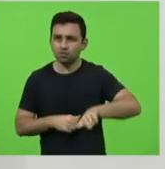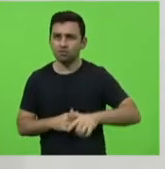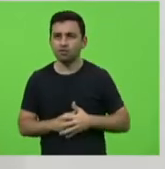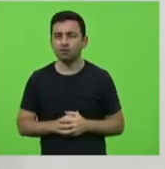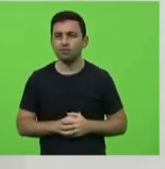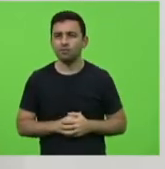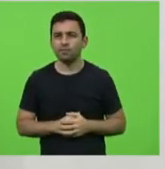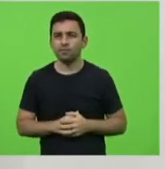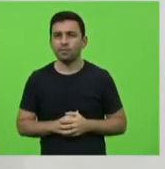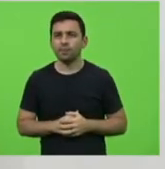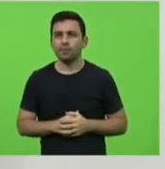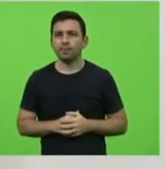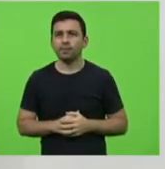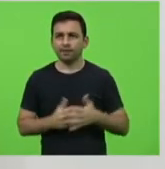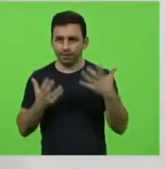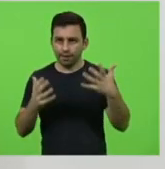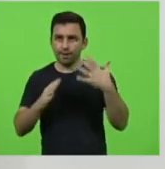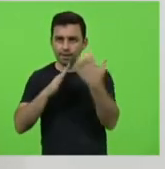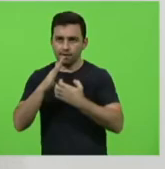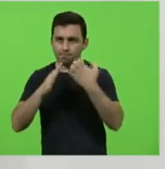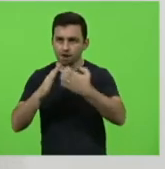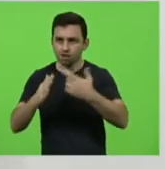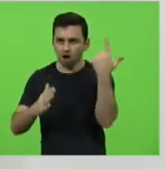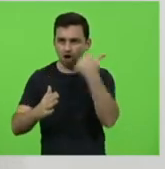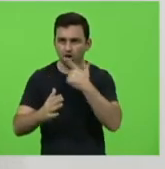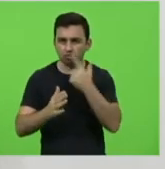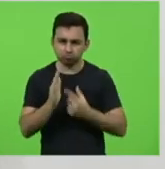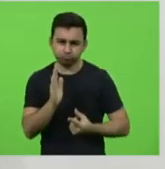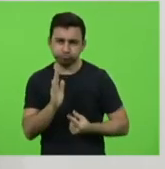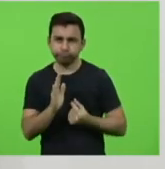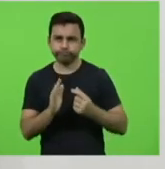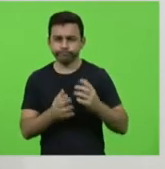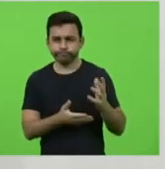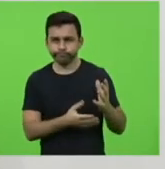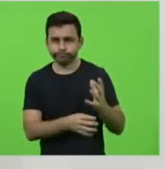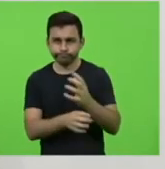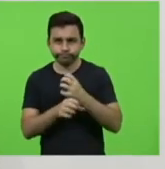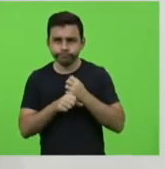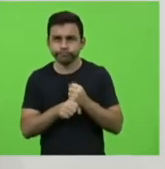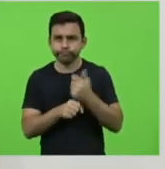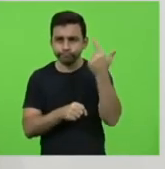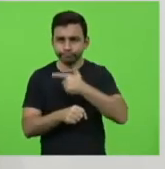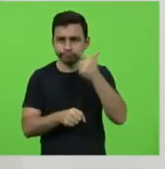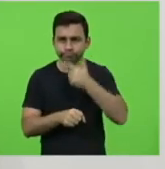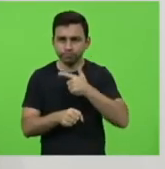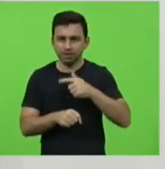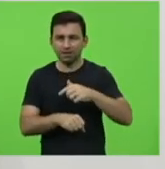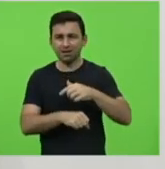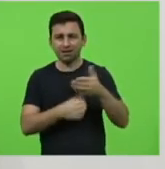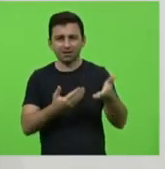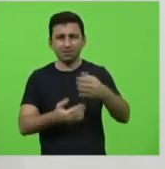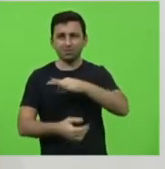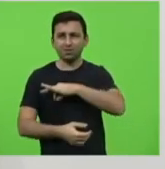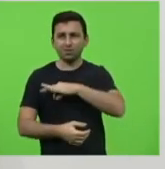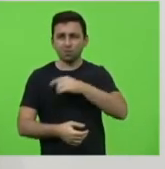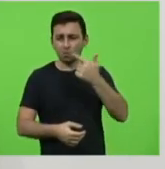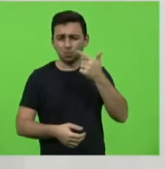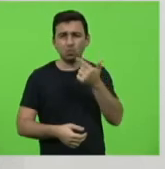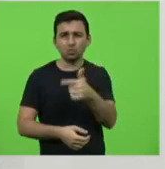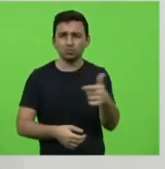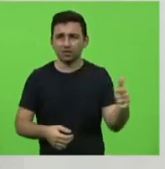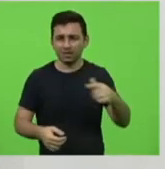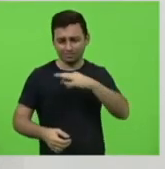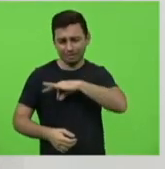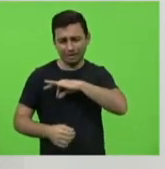que empresas faturem em cima do pobre coitado do praça que não tem plano de carreira, que está